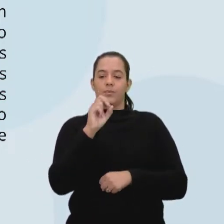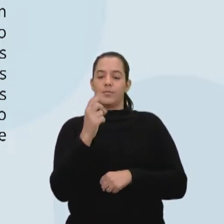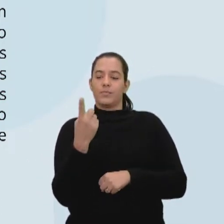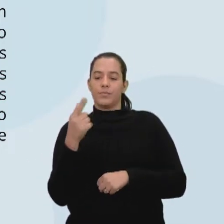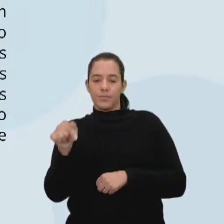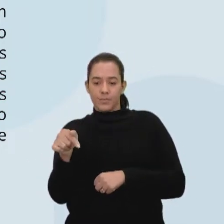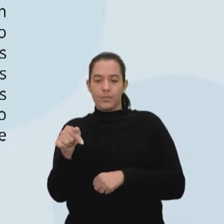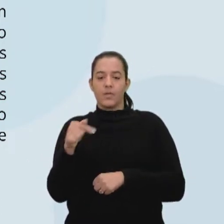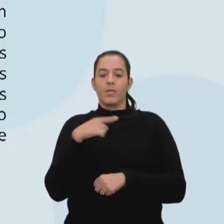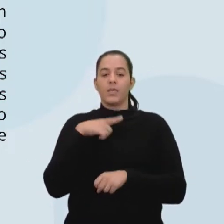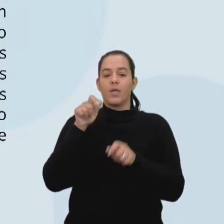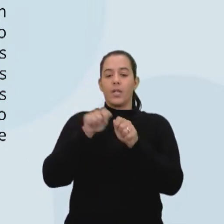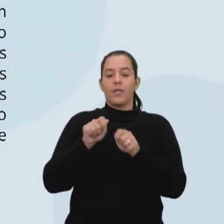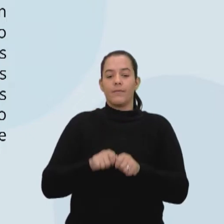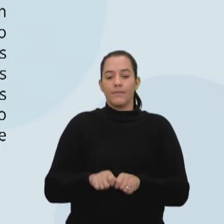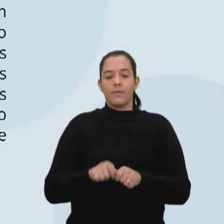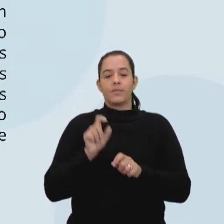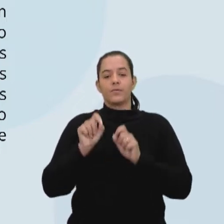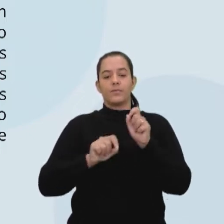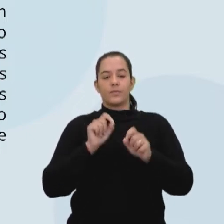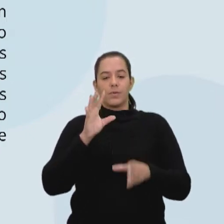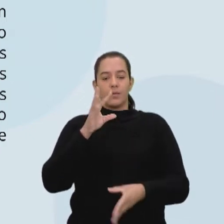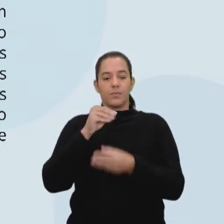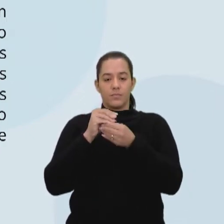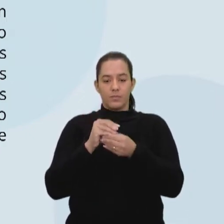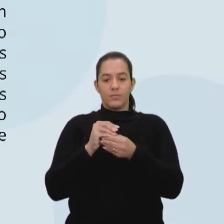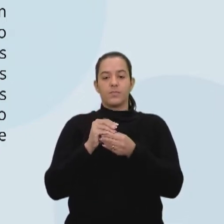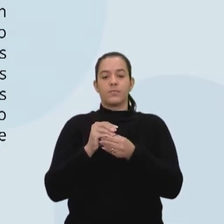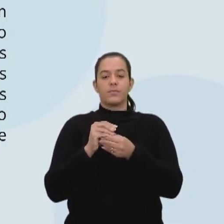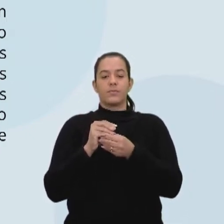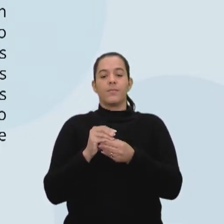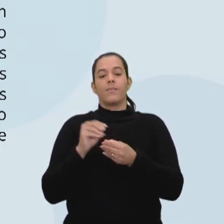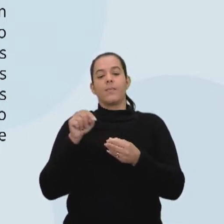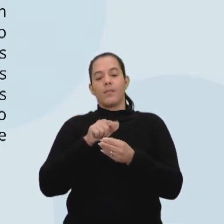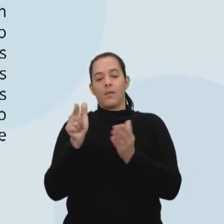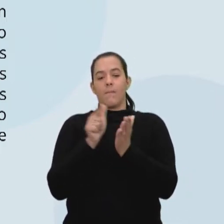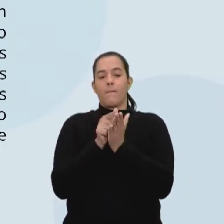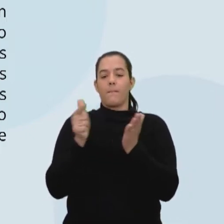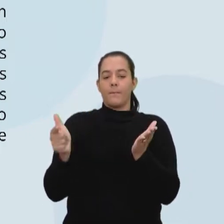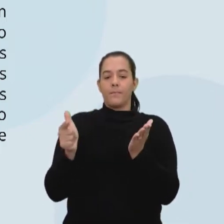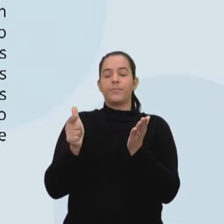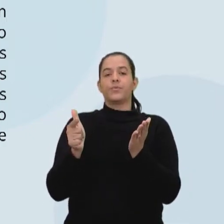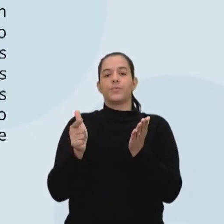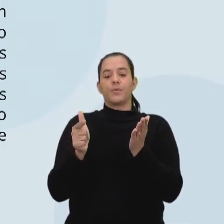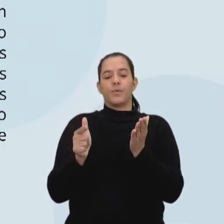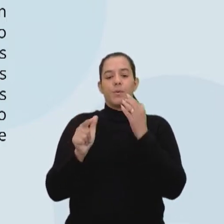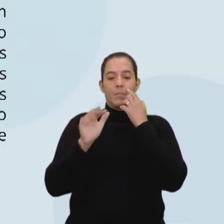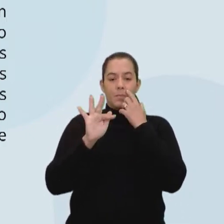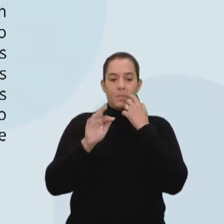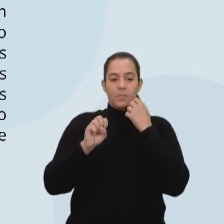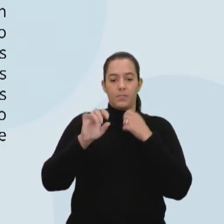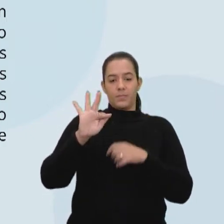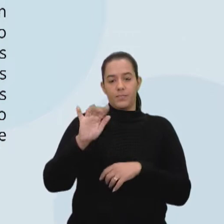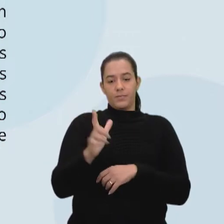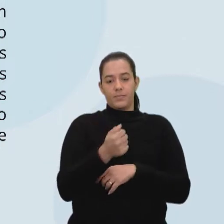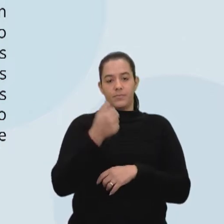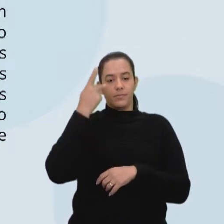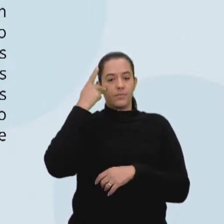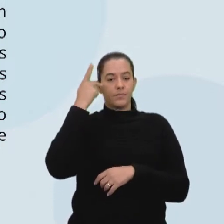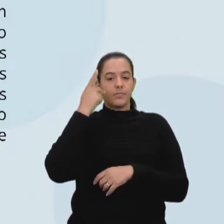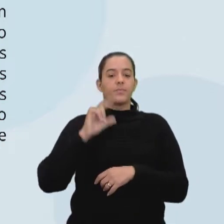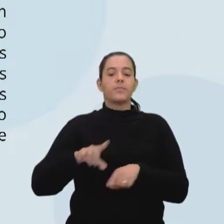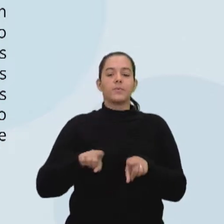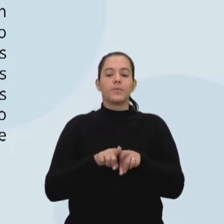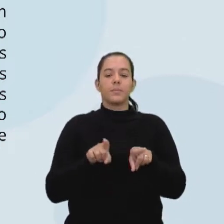veículo trabalha acoplado, né, à Folha de São Paulo, o que ainda, de acordo com especialistas, gera